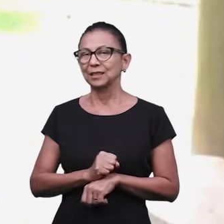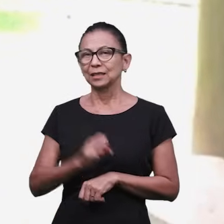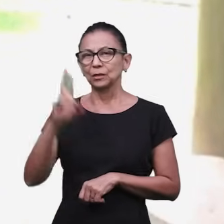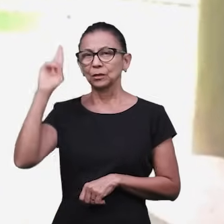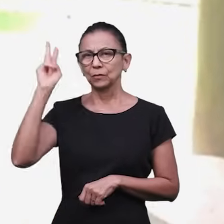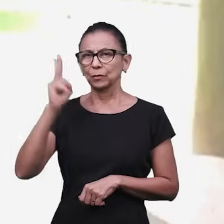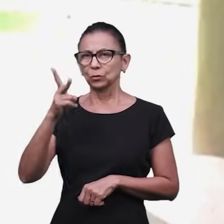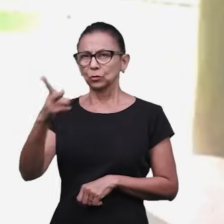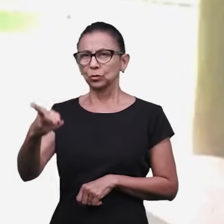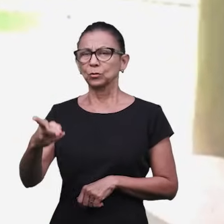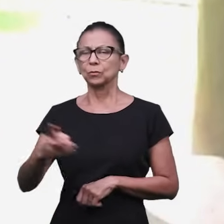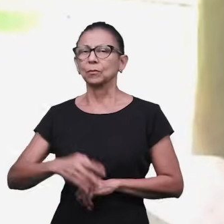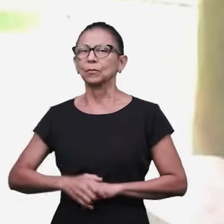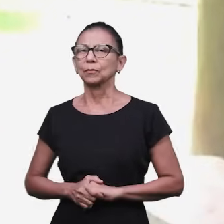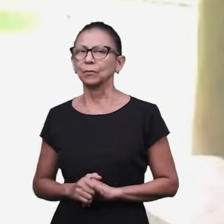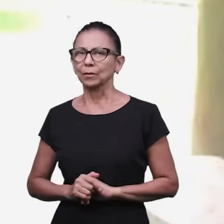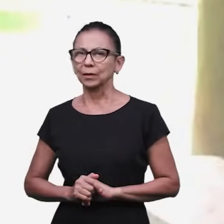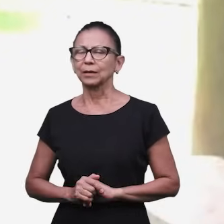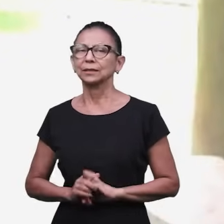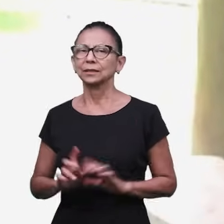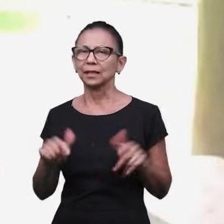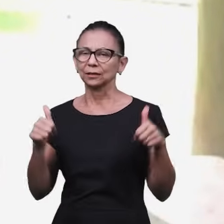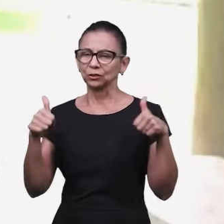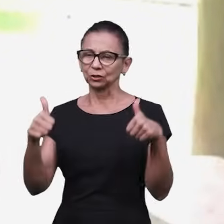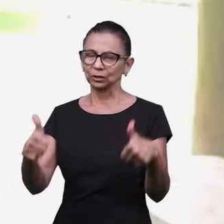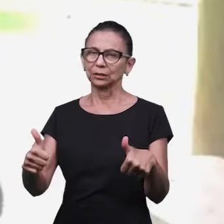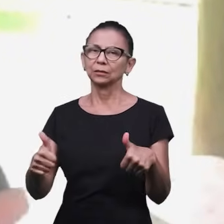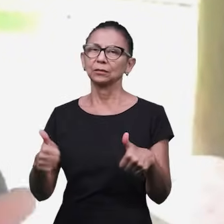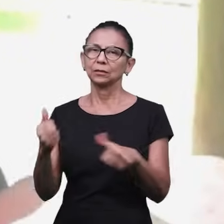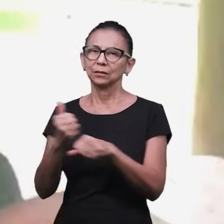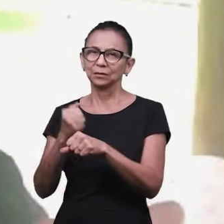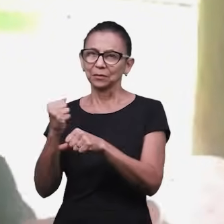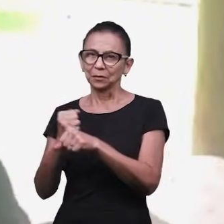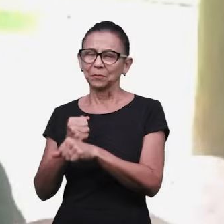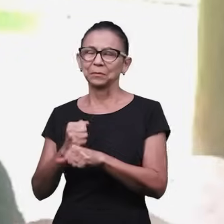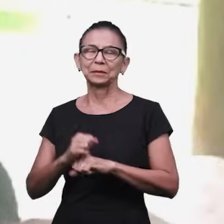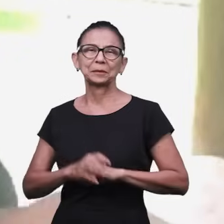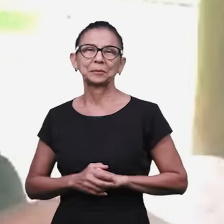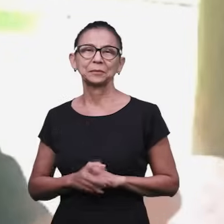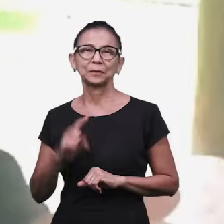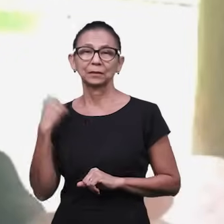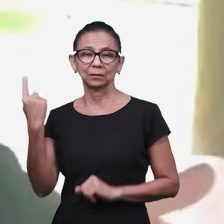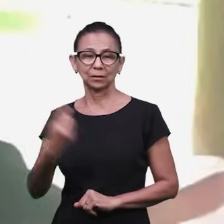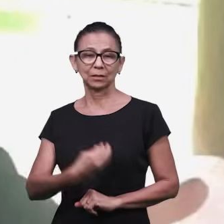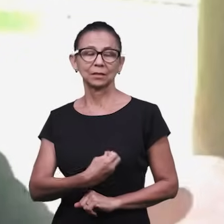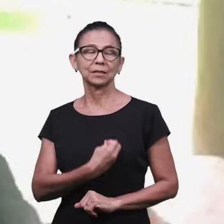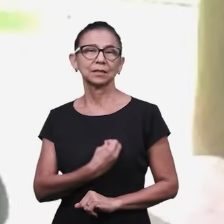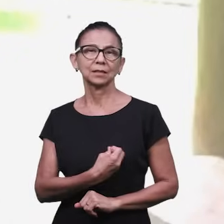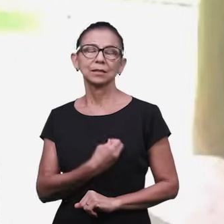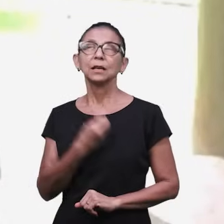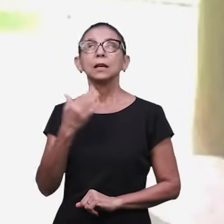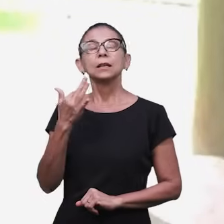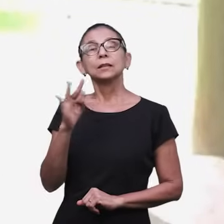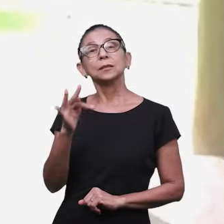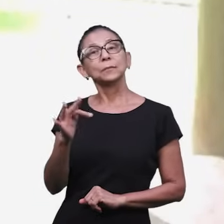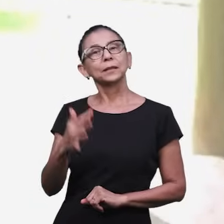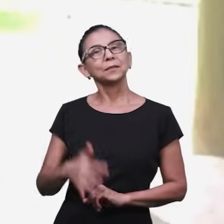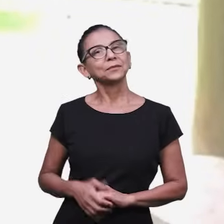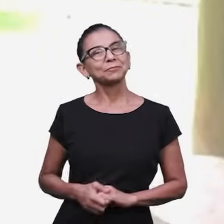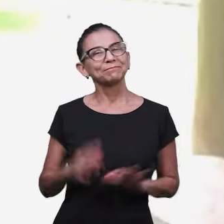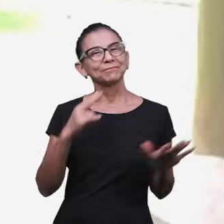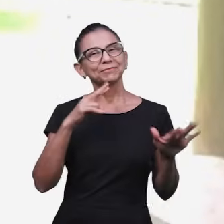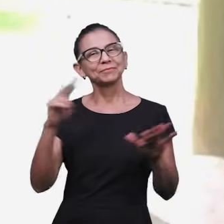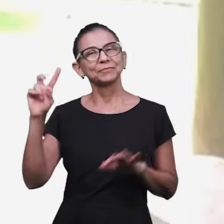tem a realizar em sua obra e nas nossas vidas. Por isso, nós esperamos estar juntos novamente com os amados